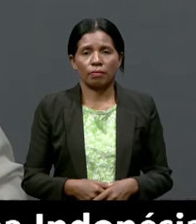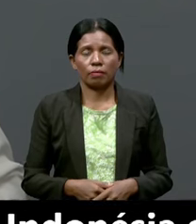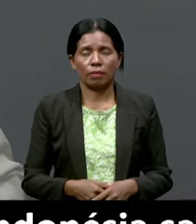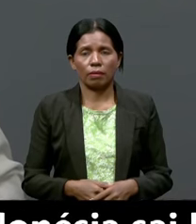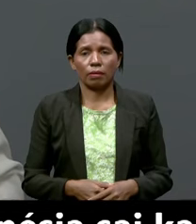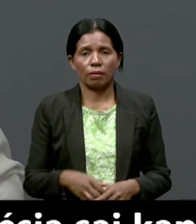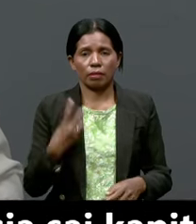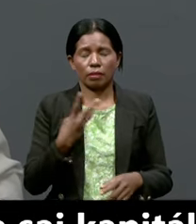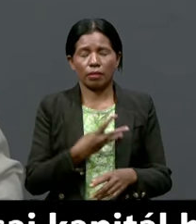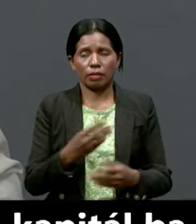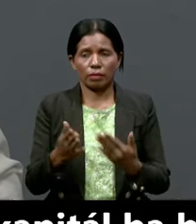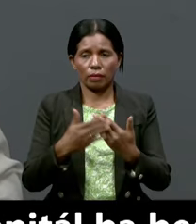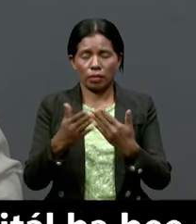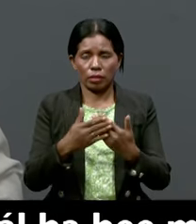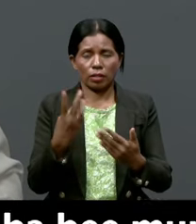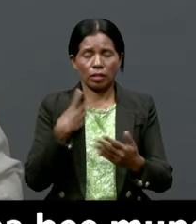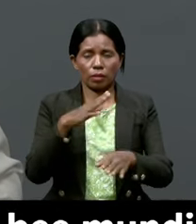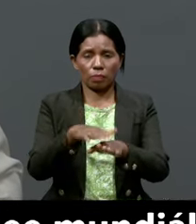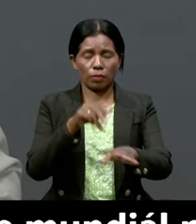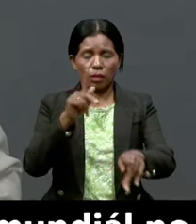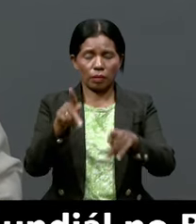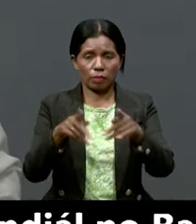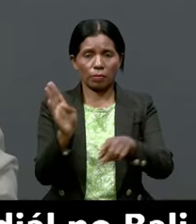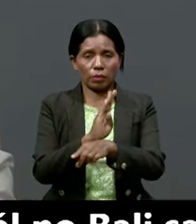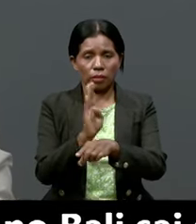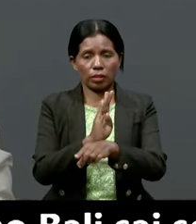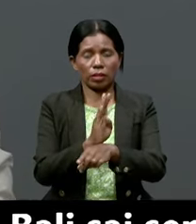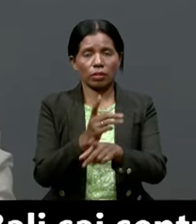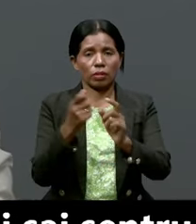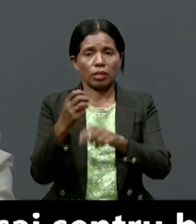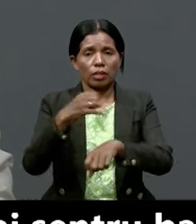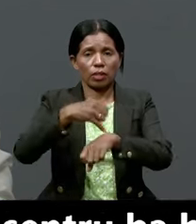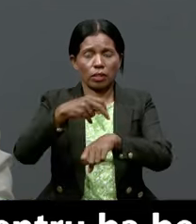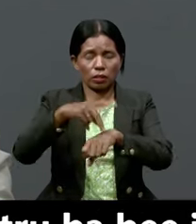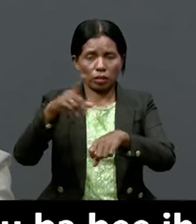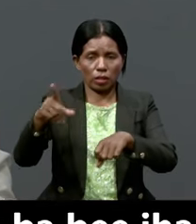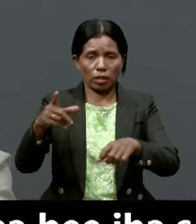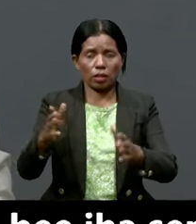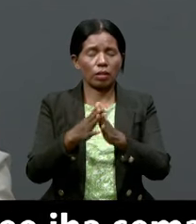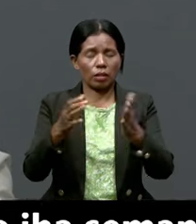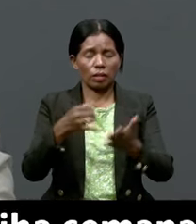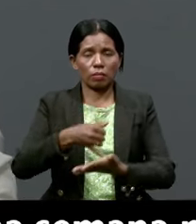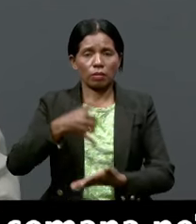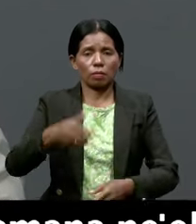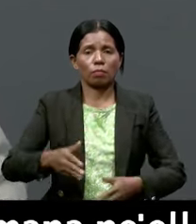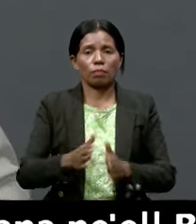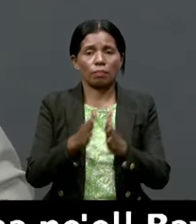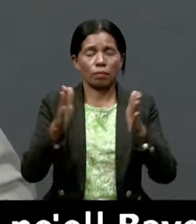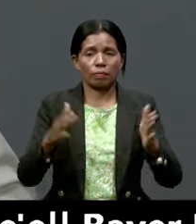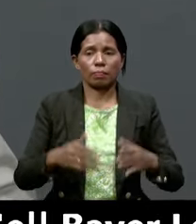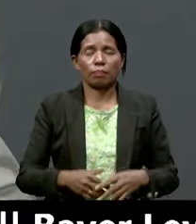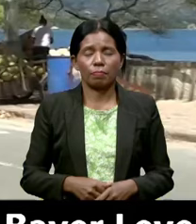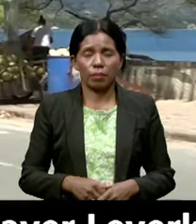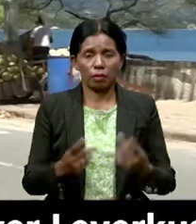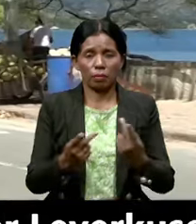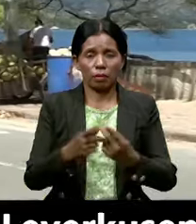parte da que está ato fácil para está ato dada investimento internacional se lembra que mais modalidade boa susa para tu tama